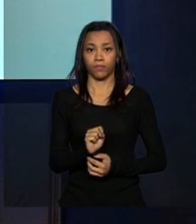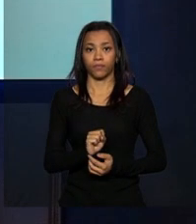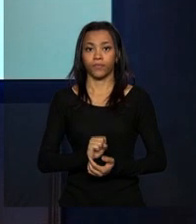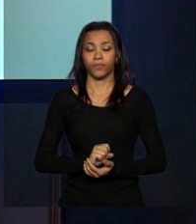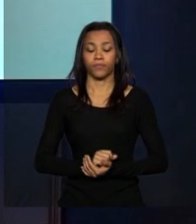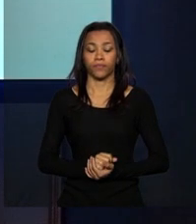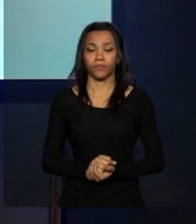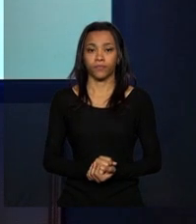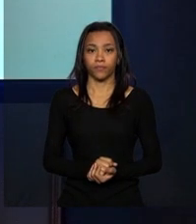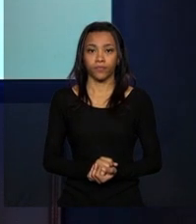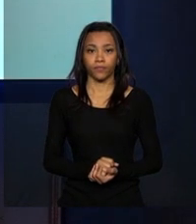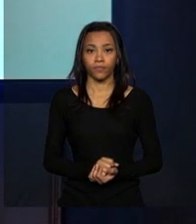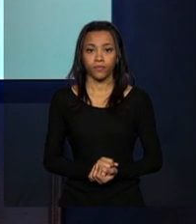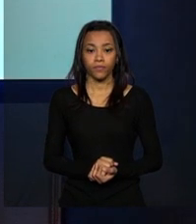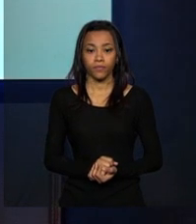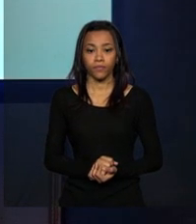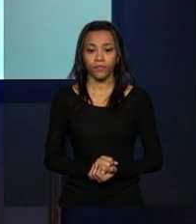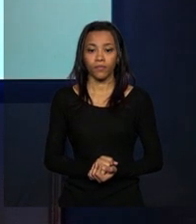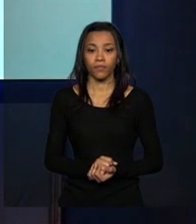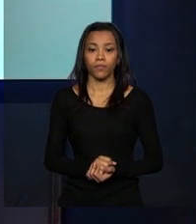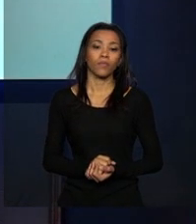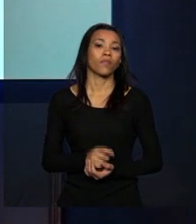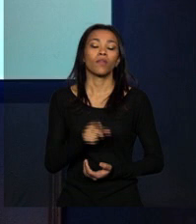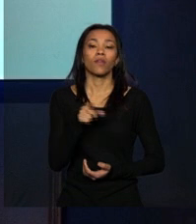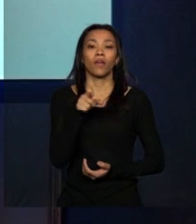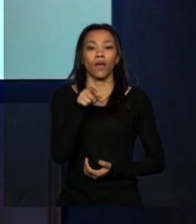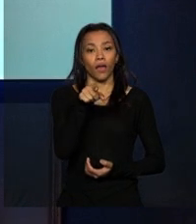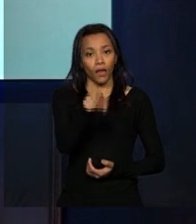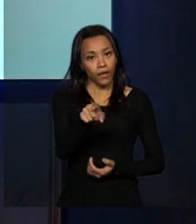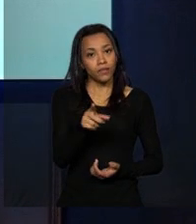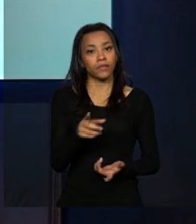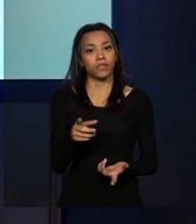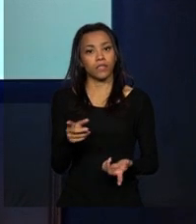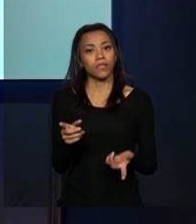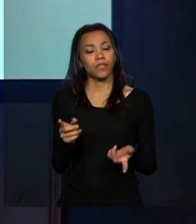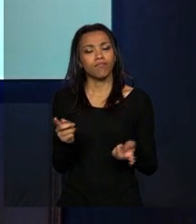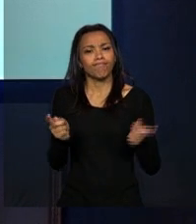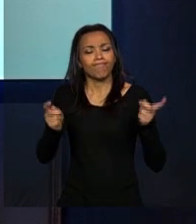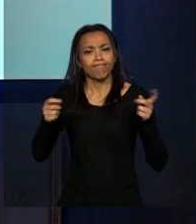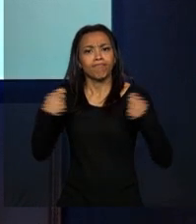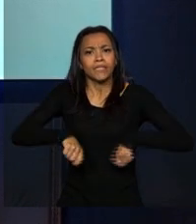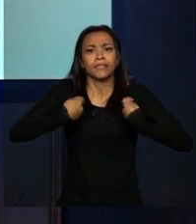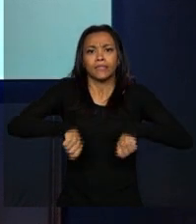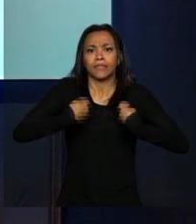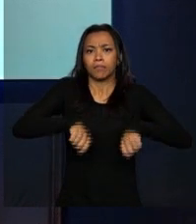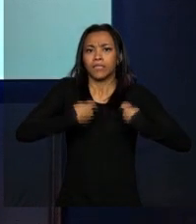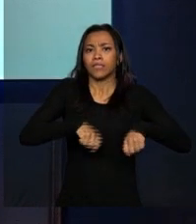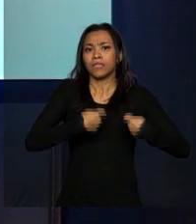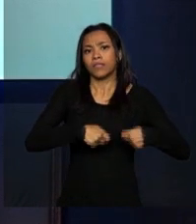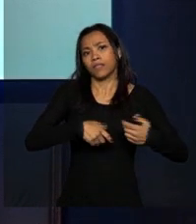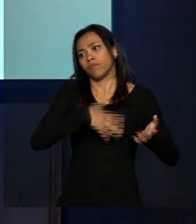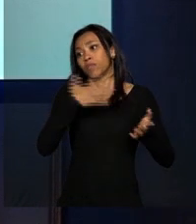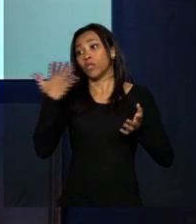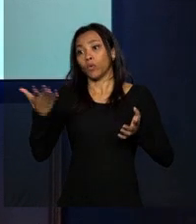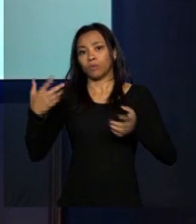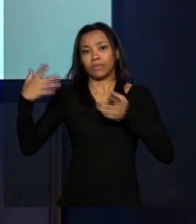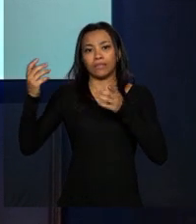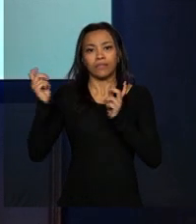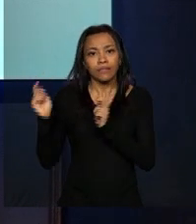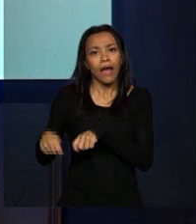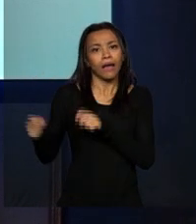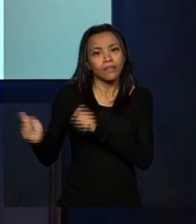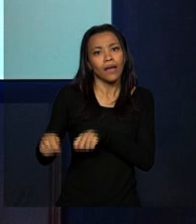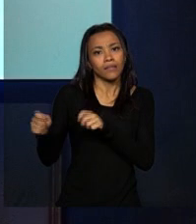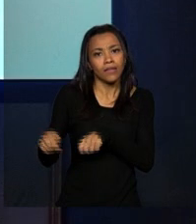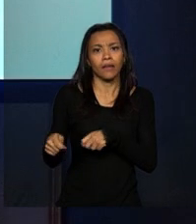já essa brecha entre as necessidades e as nossas capacidades Está se tornando cada vez maior por